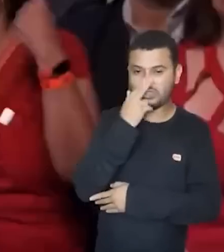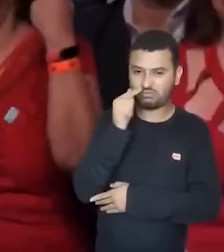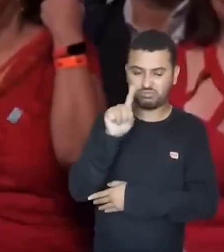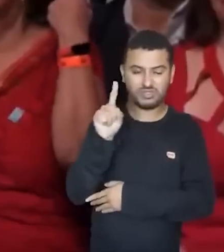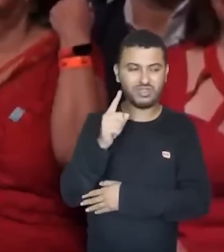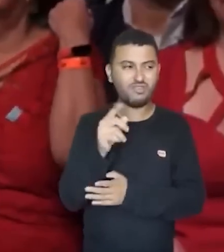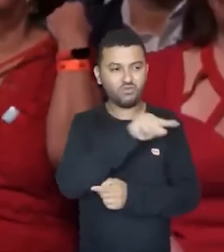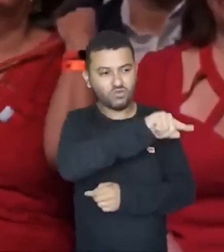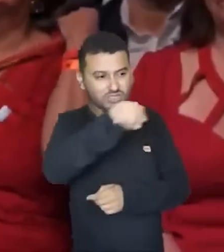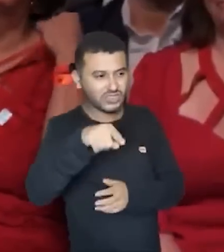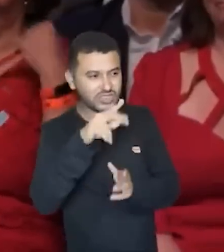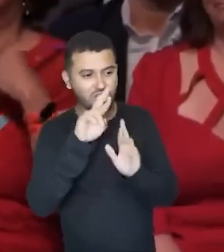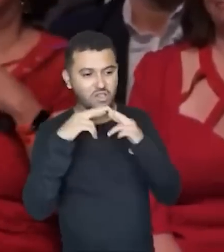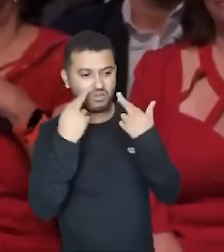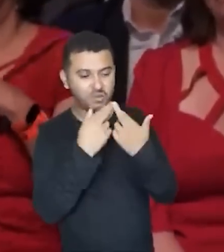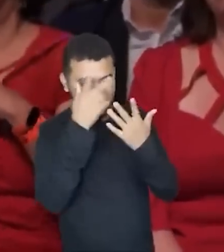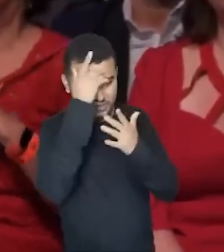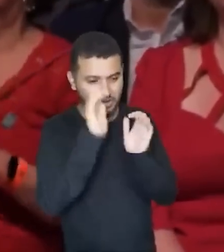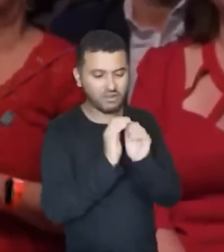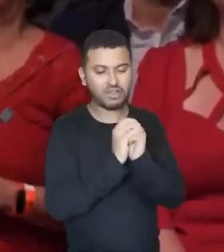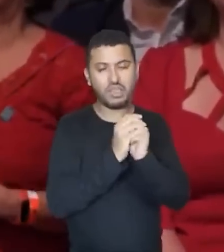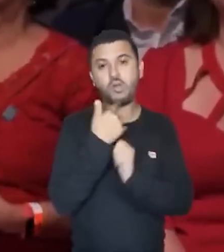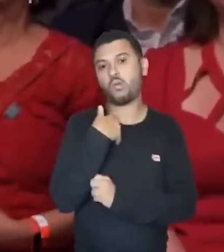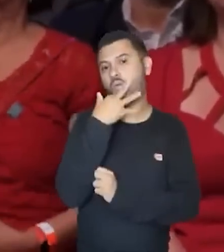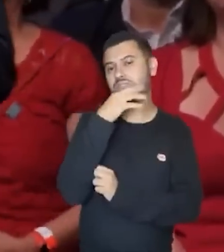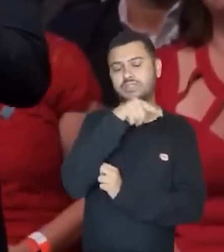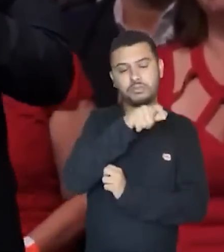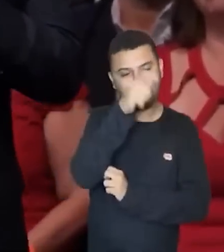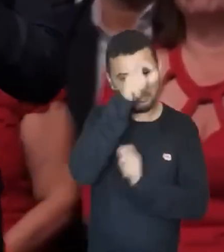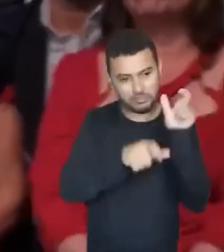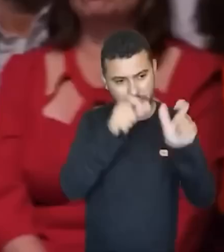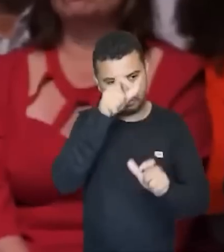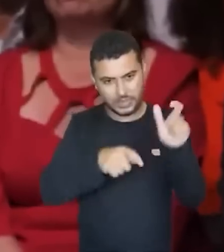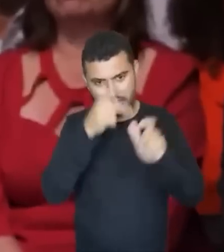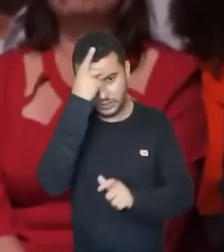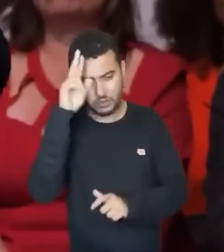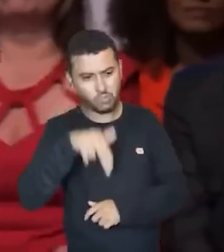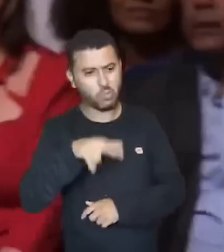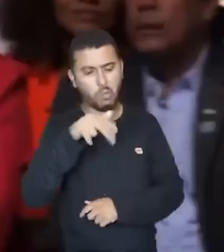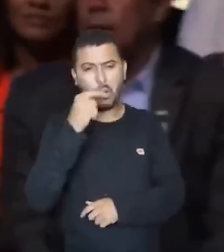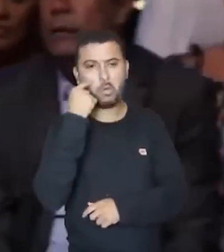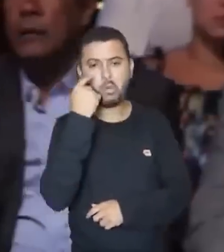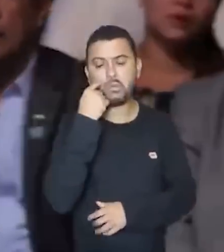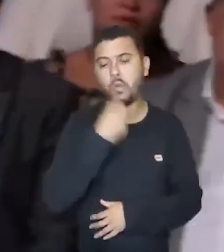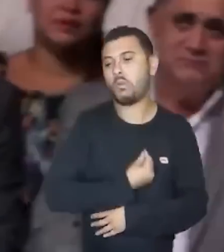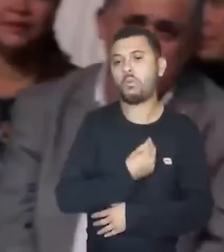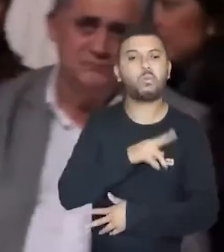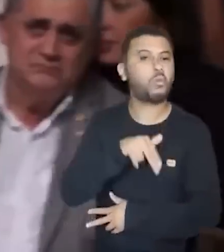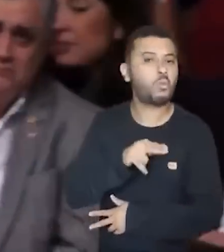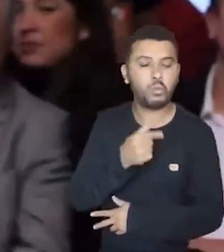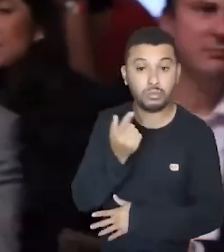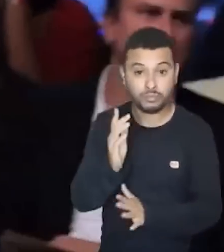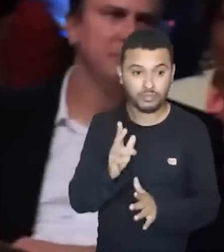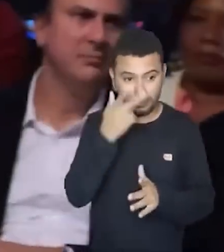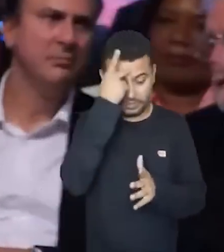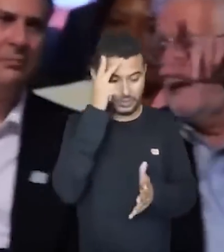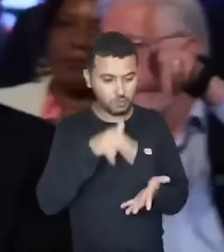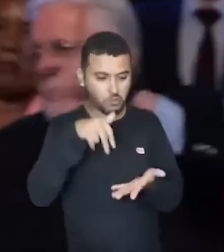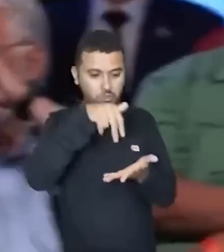vigília de pessoas que eu não conhecia, de pessoas que eu nunca tinha visto na vida, que se